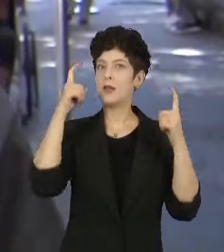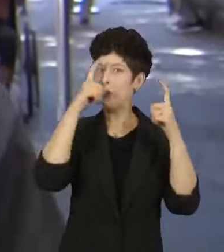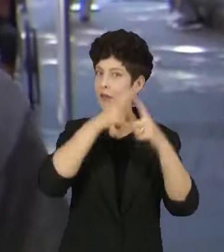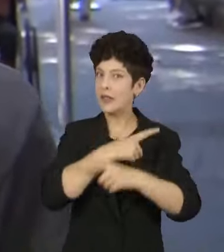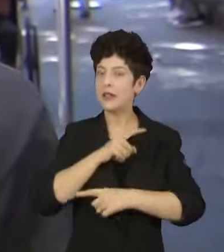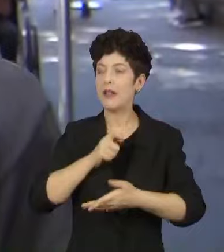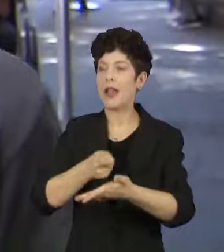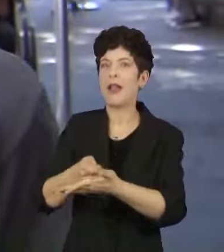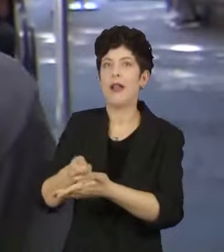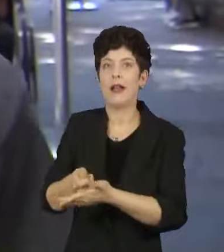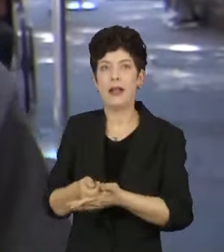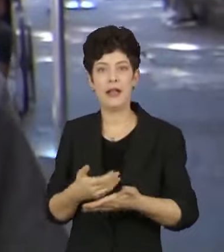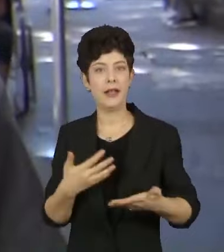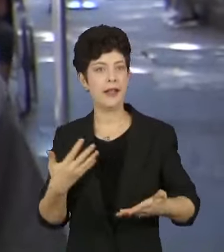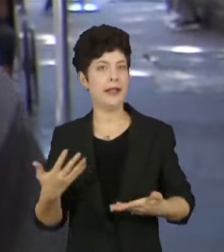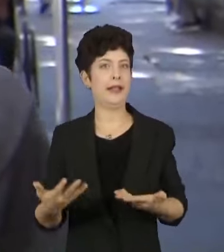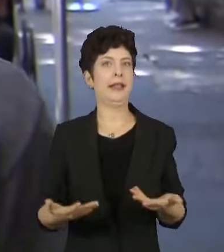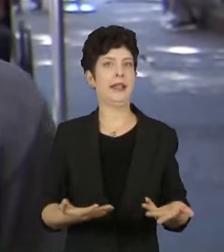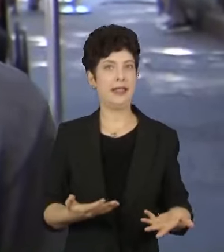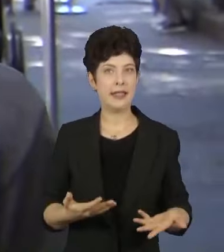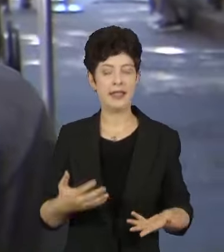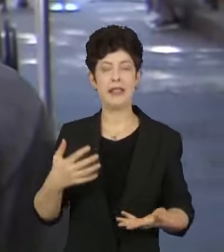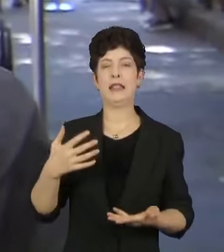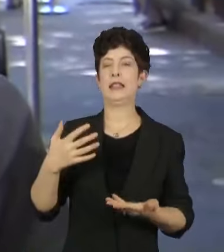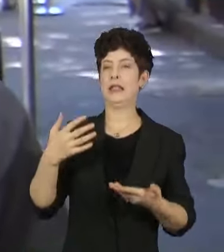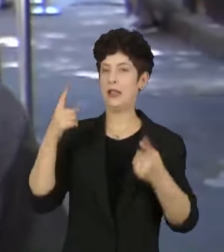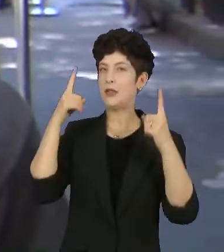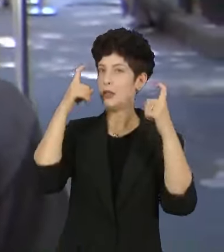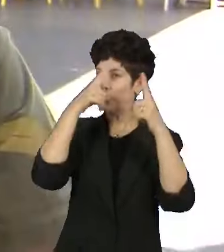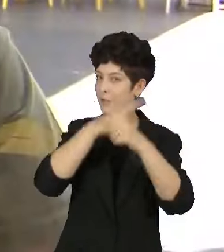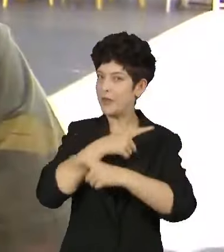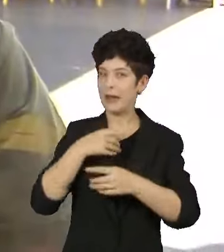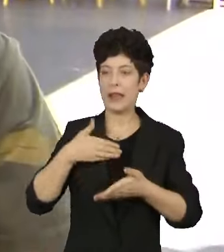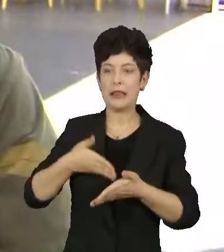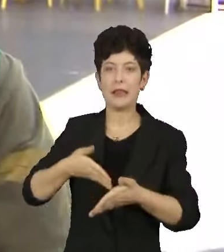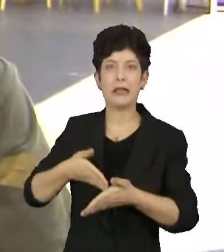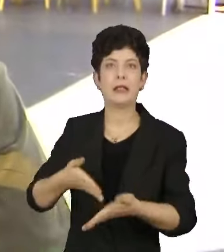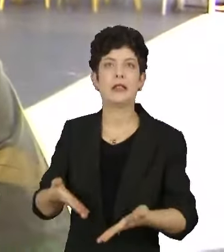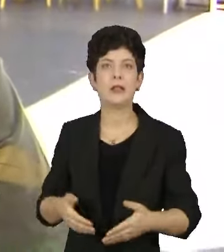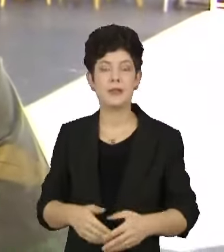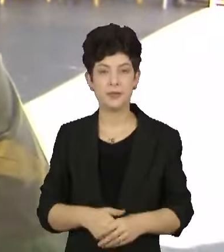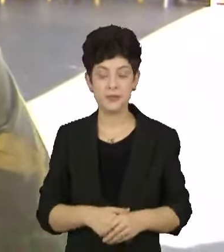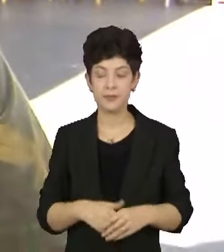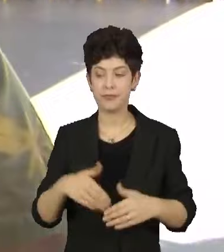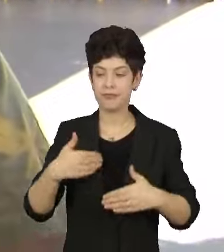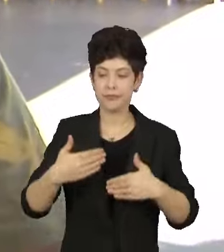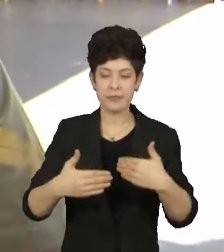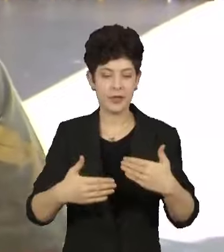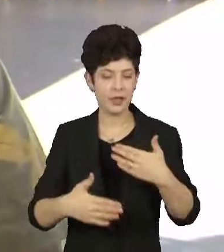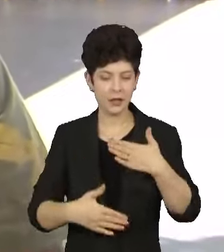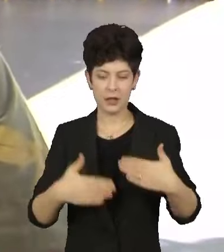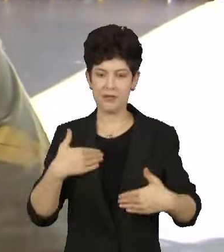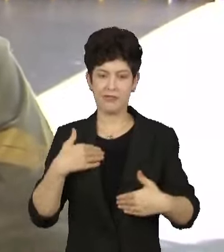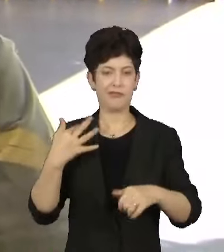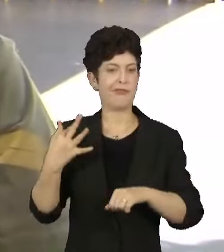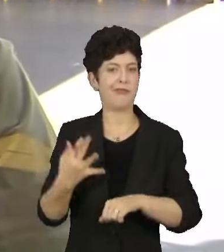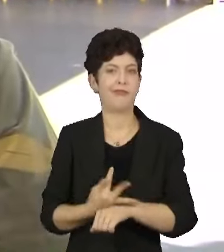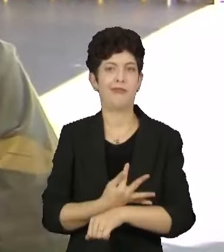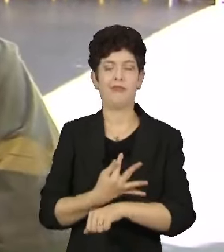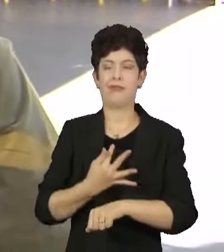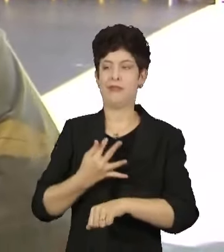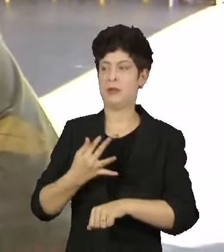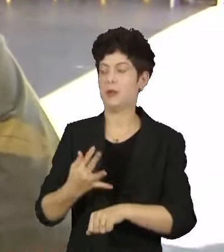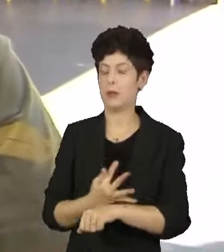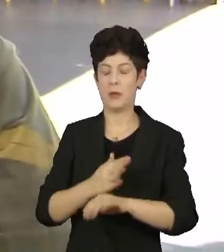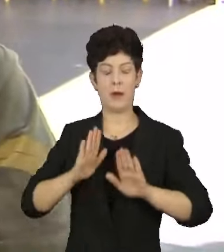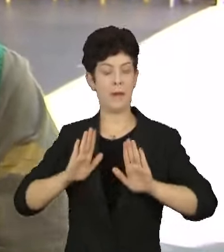para pagar. Dá uma dor de cabeça, a gente não dorme direito. Chega um ponto que o corpo, né,